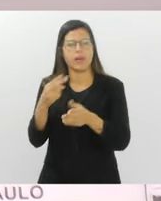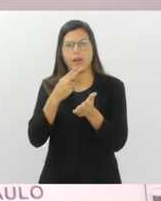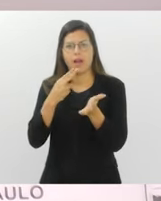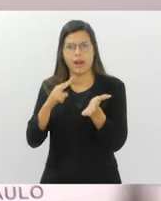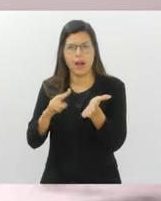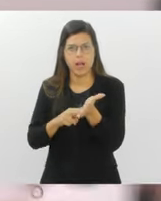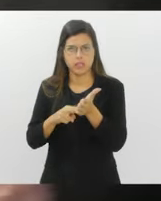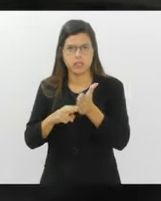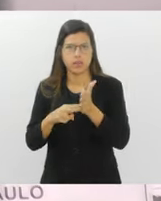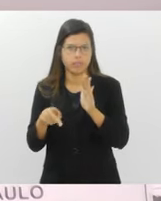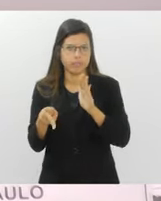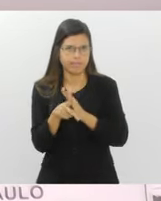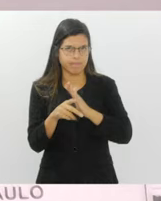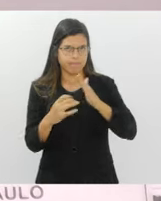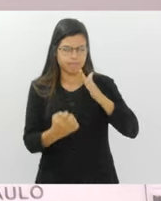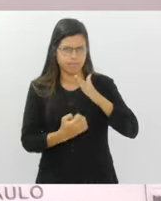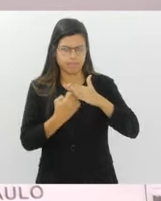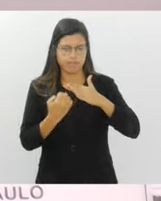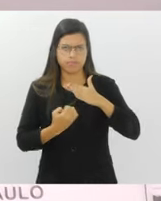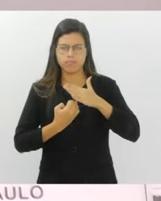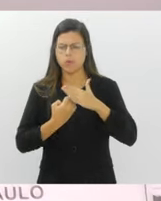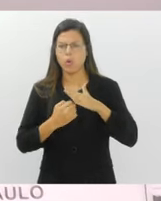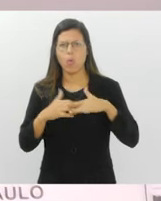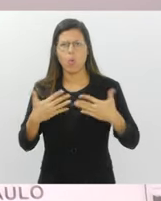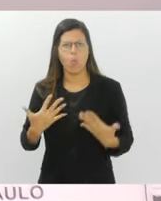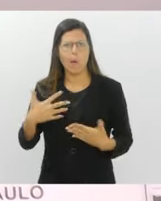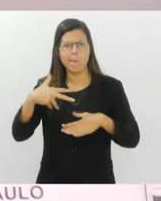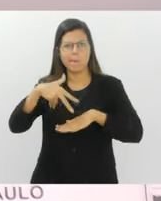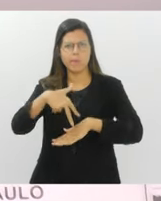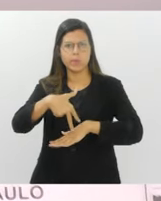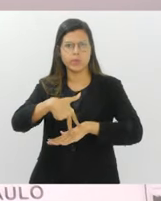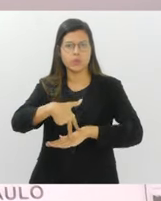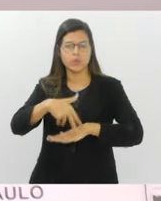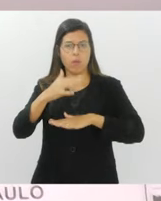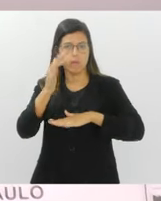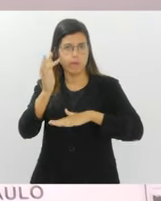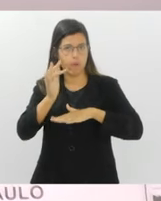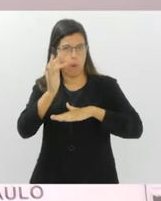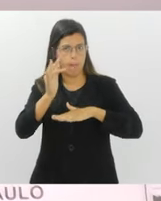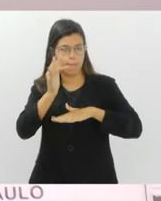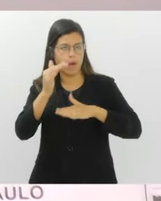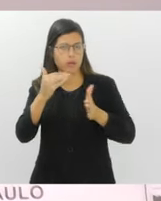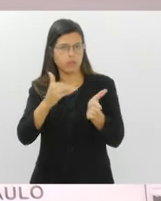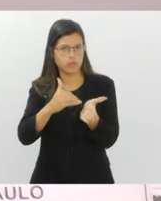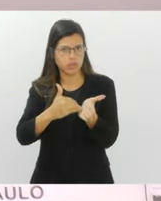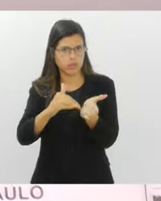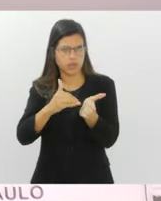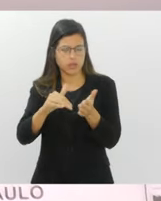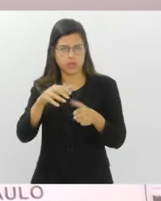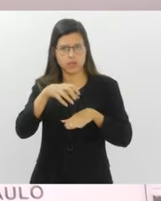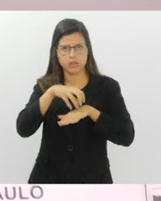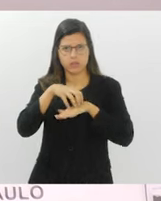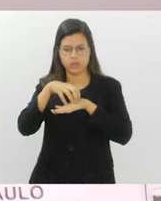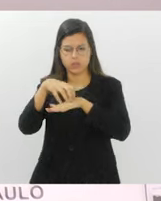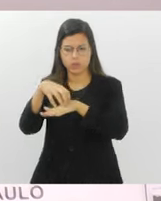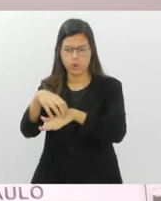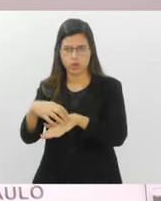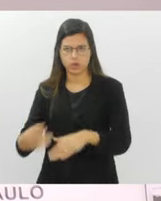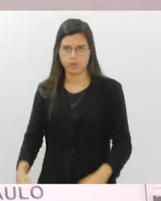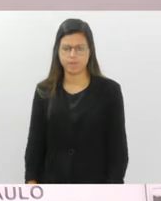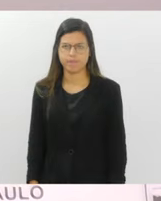Supervia, qual é a posição formal da Secretaria de Transportes?